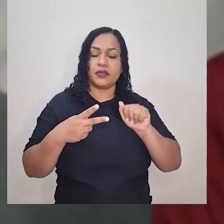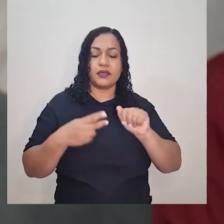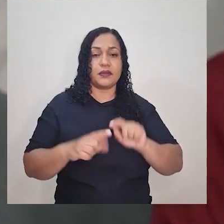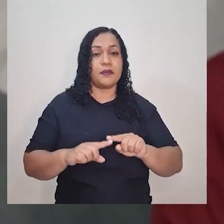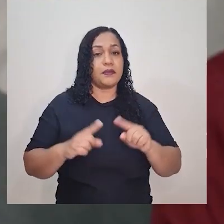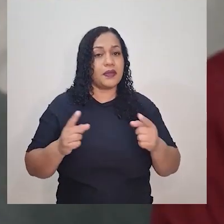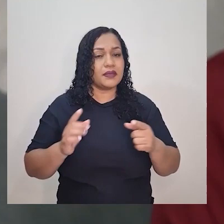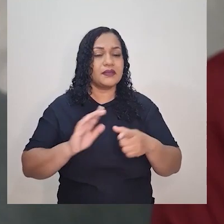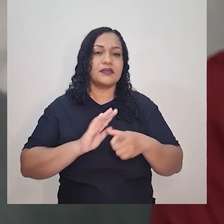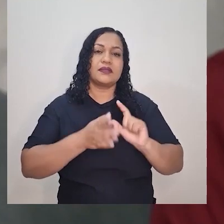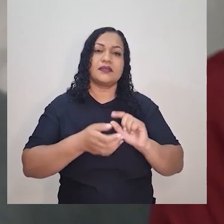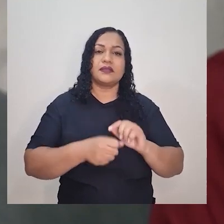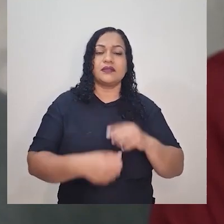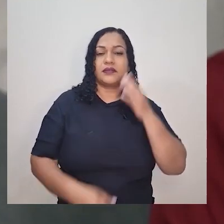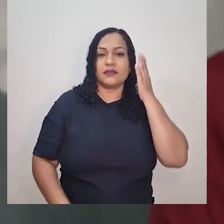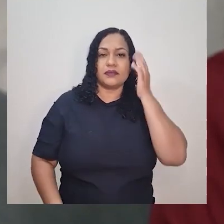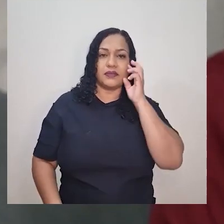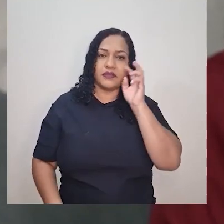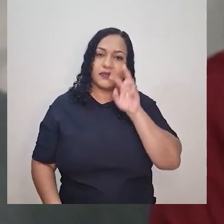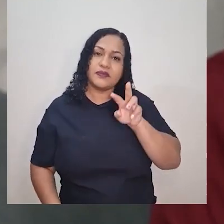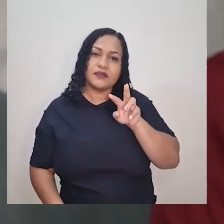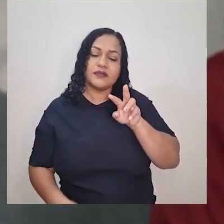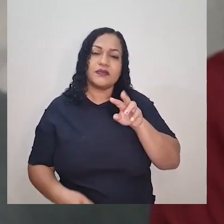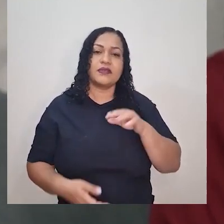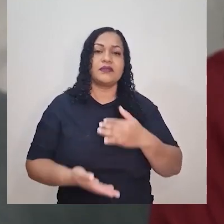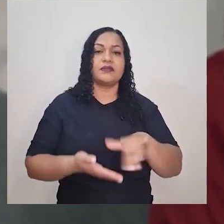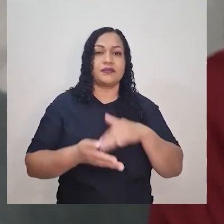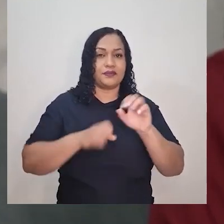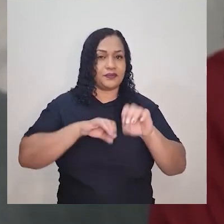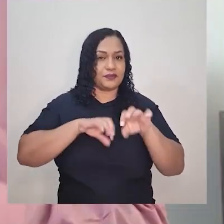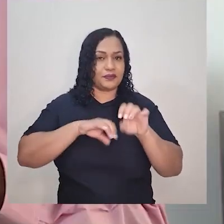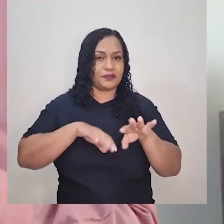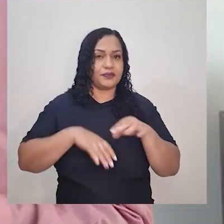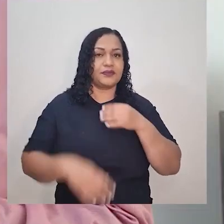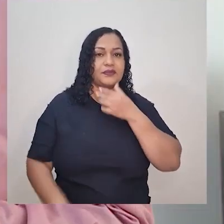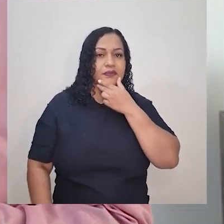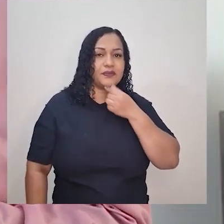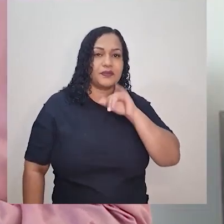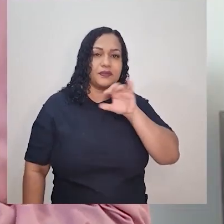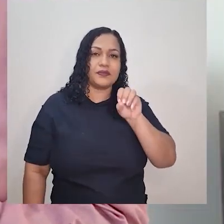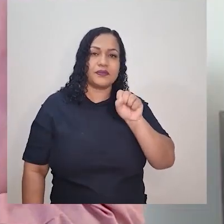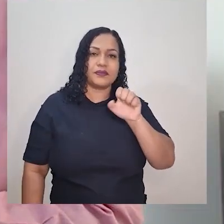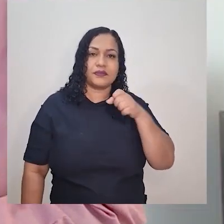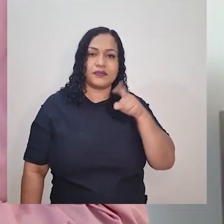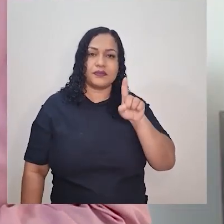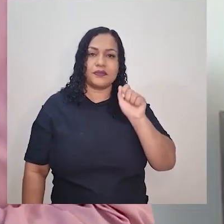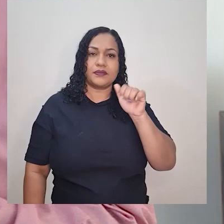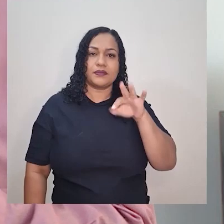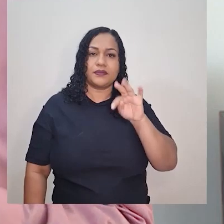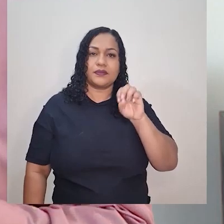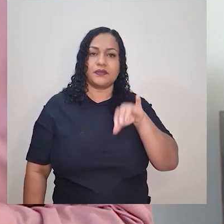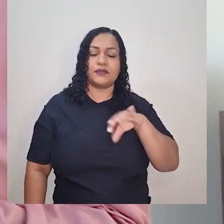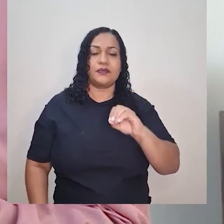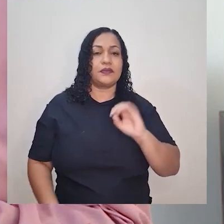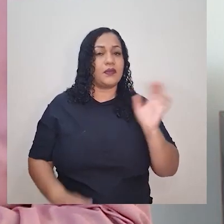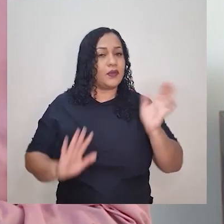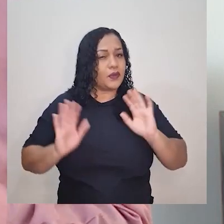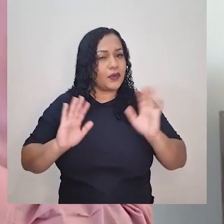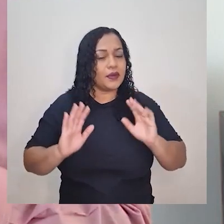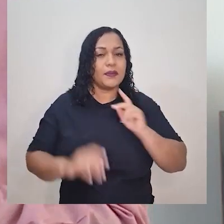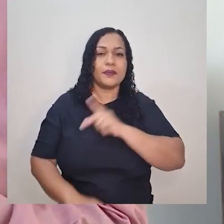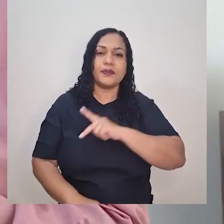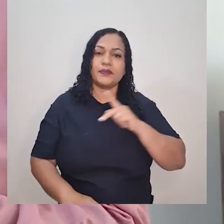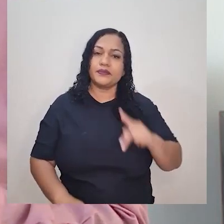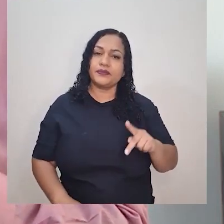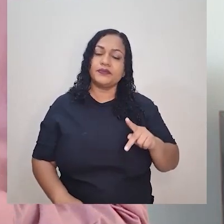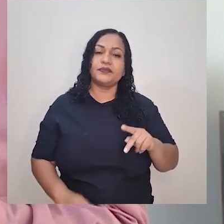porém, vamos ouvir uma palavra do secretário de Educação, José Antônio. Olá, professores e coordenadores. É com muita satisfação